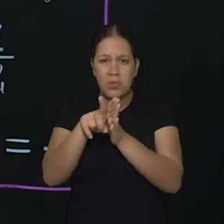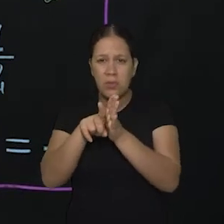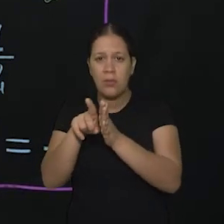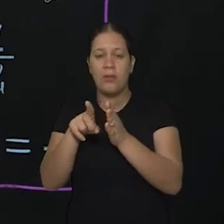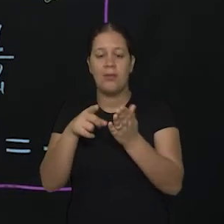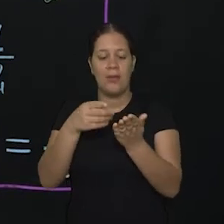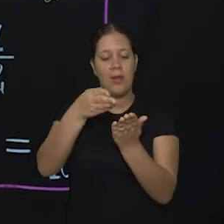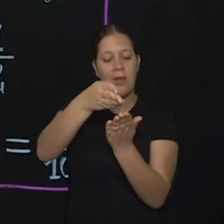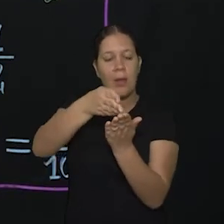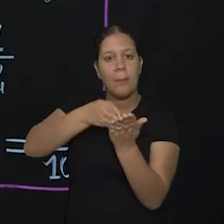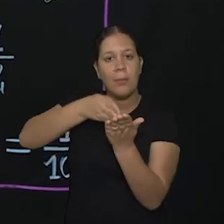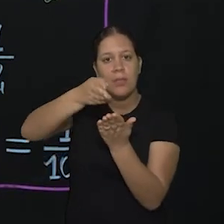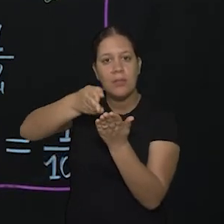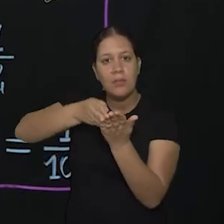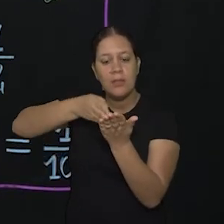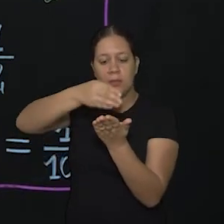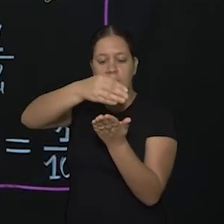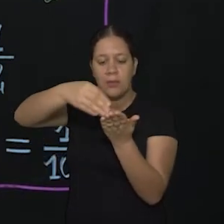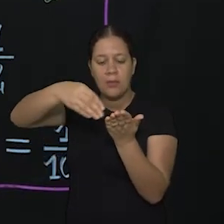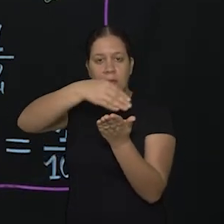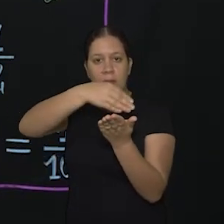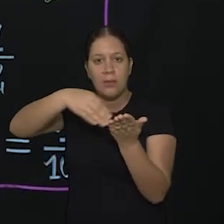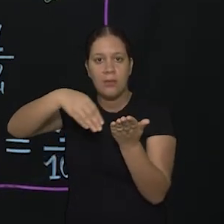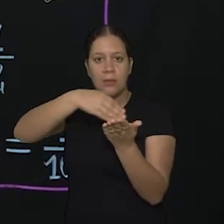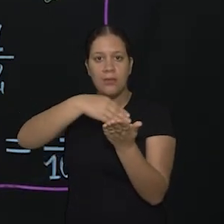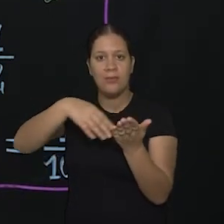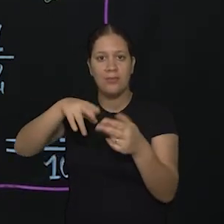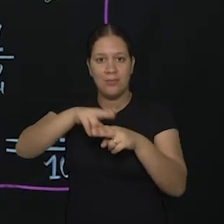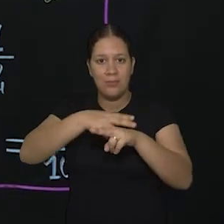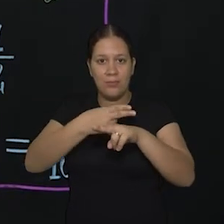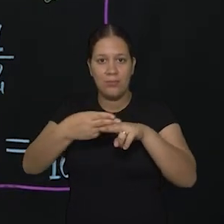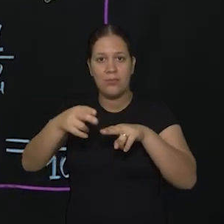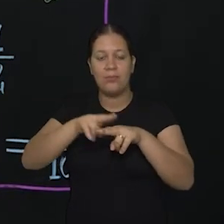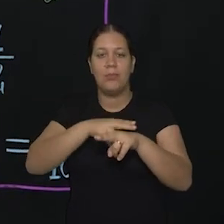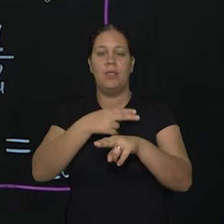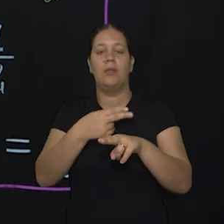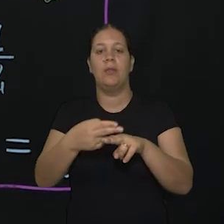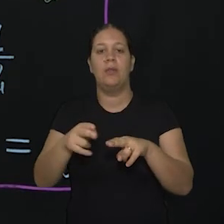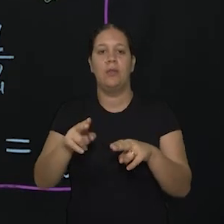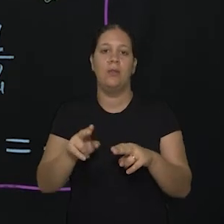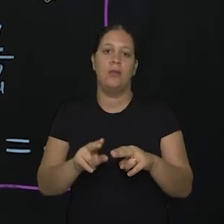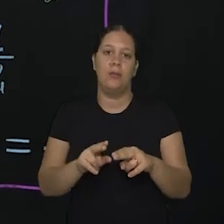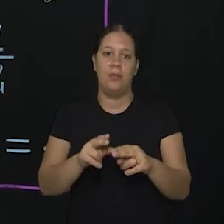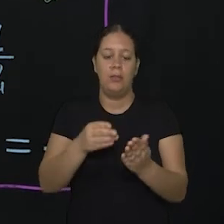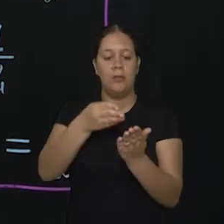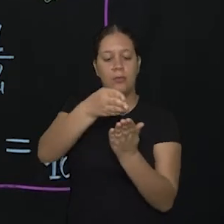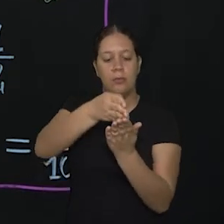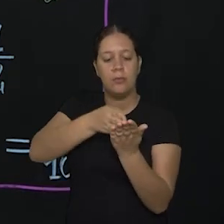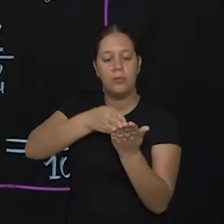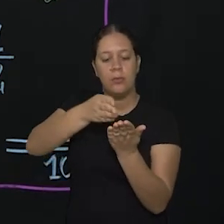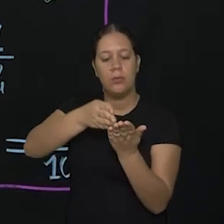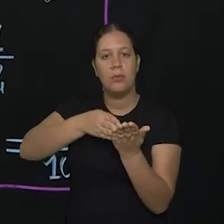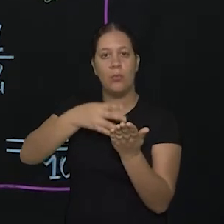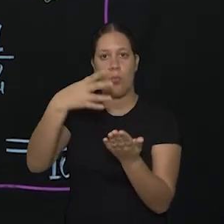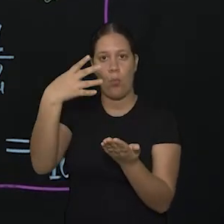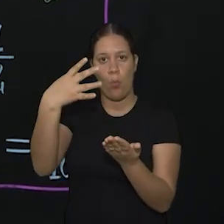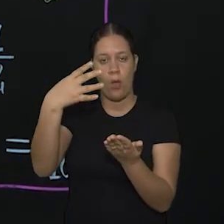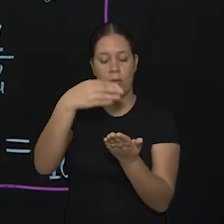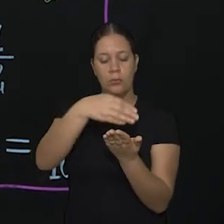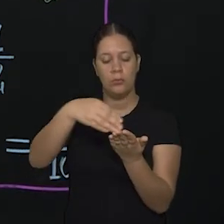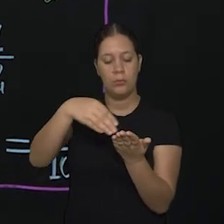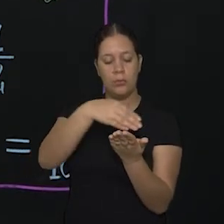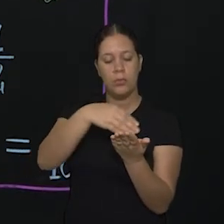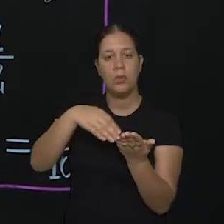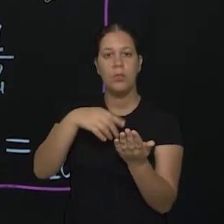que ela é repartida em várias partes. Então, imaginemos que essa barra de chocolate ela é repartida em 4